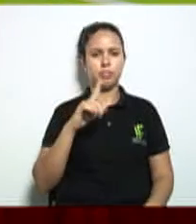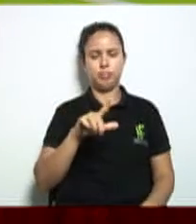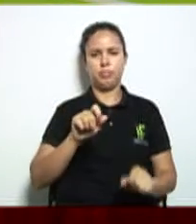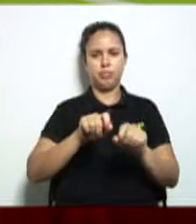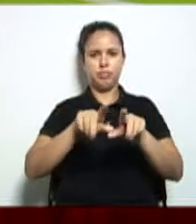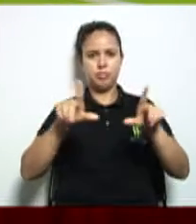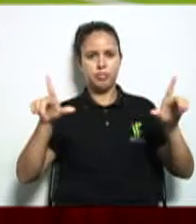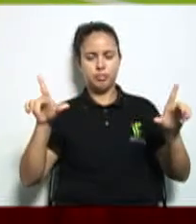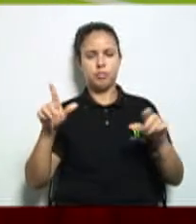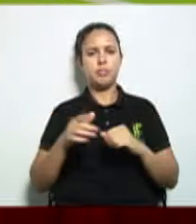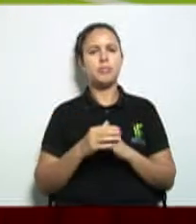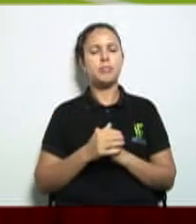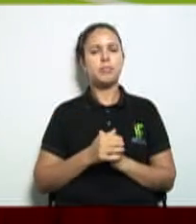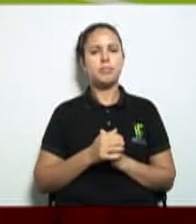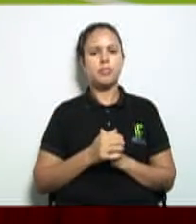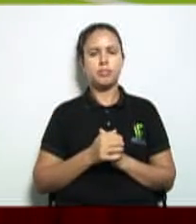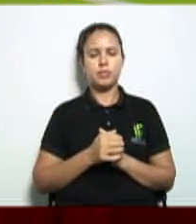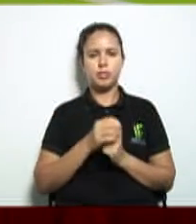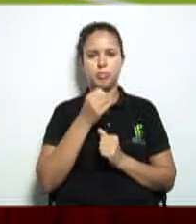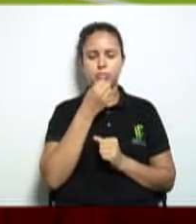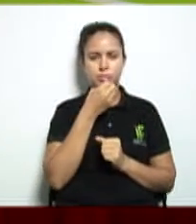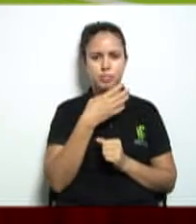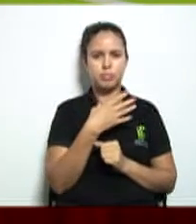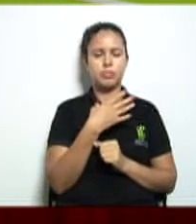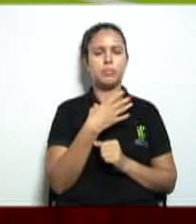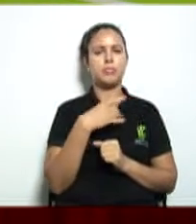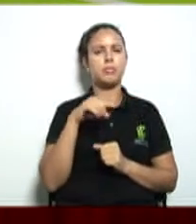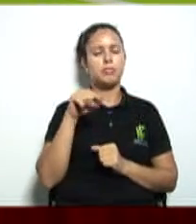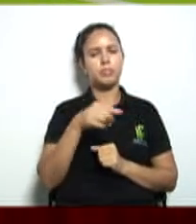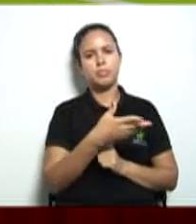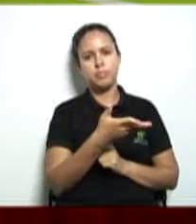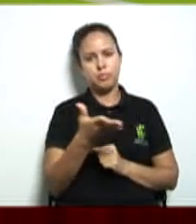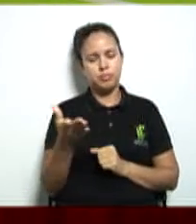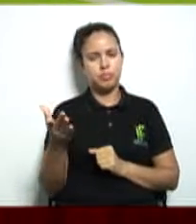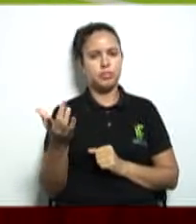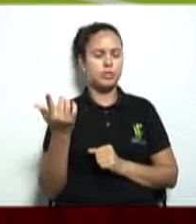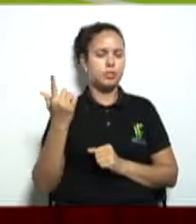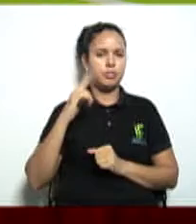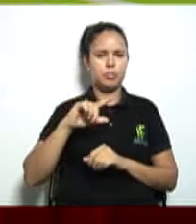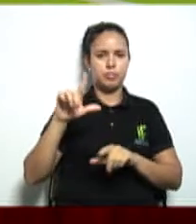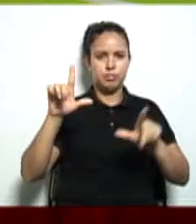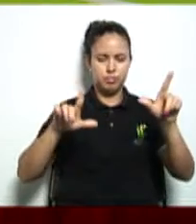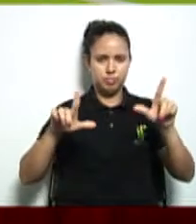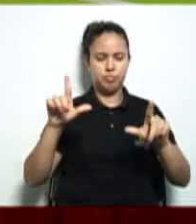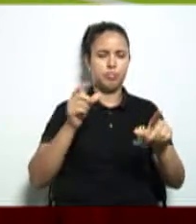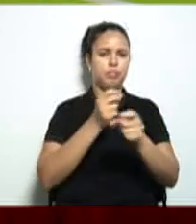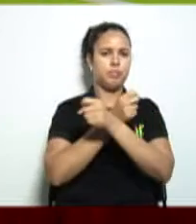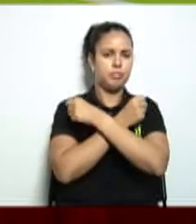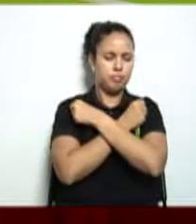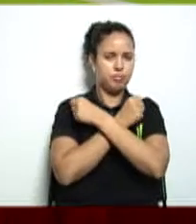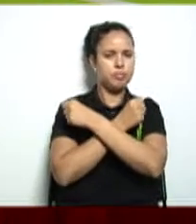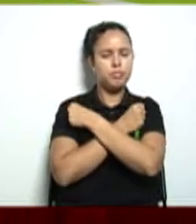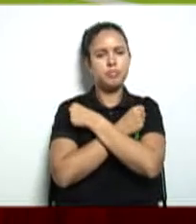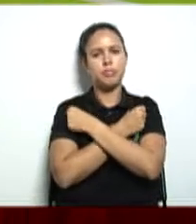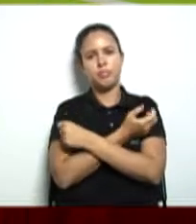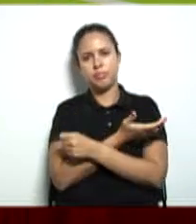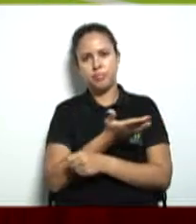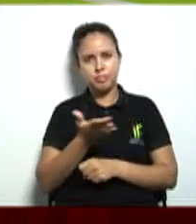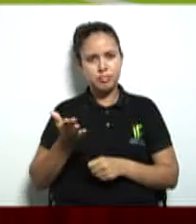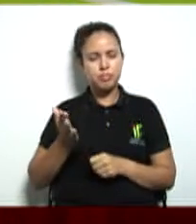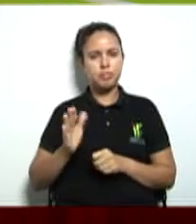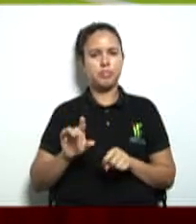que com esse restabelecimento do sinal vocês estejam vendo, né, o nosso abraço, o nosso carinho para vocês,